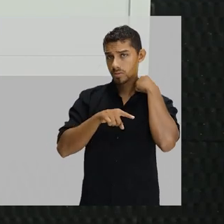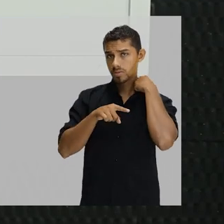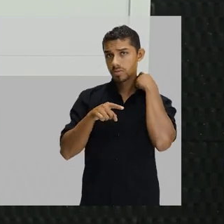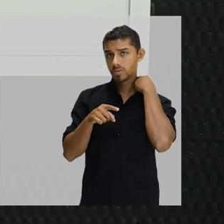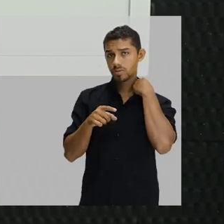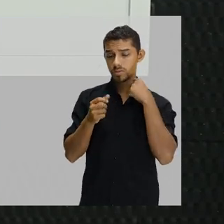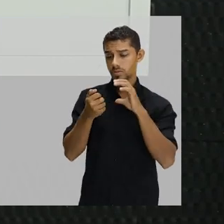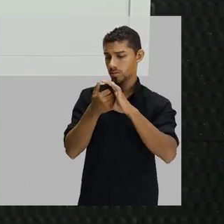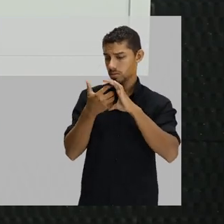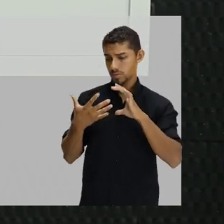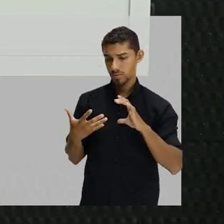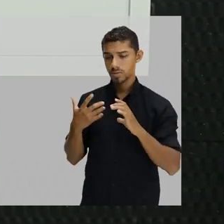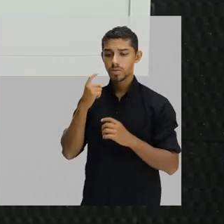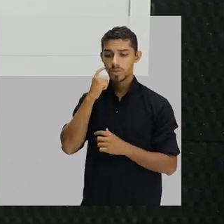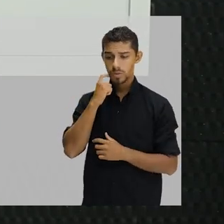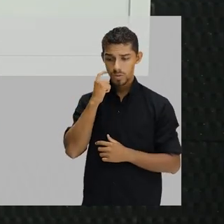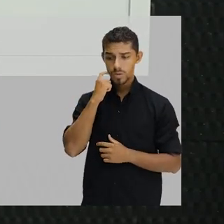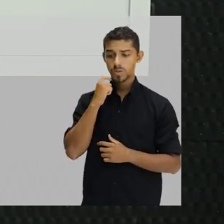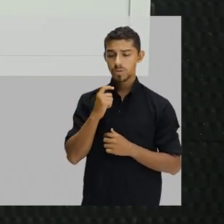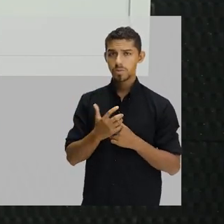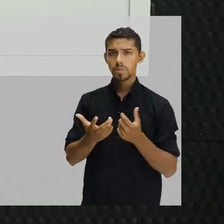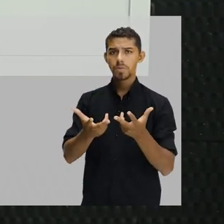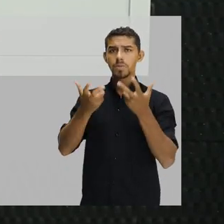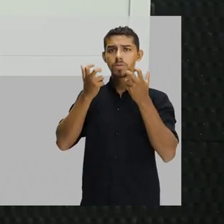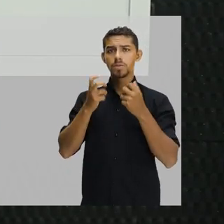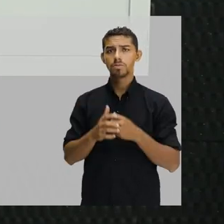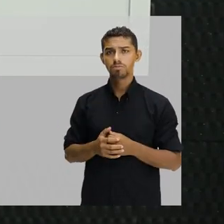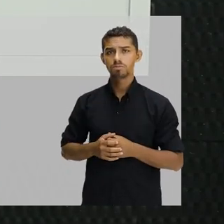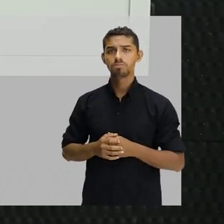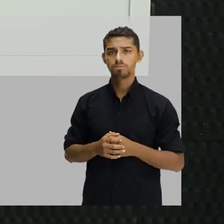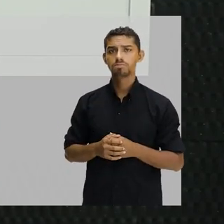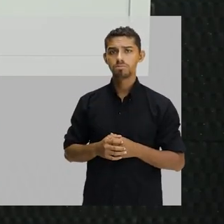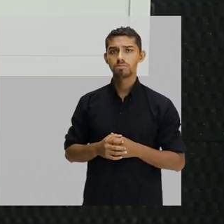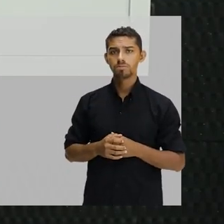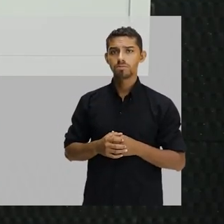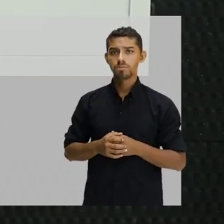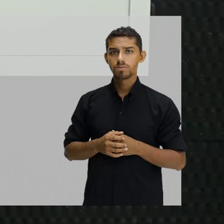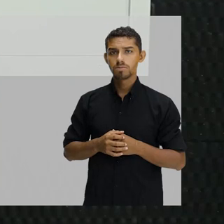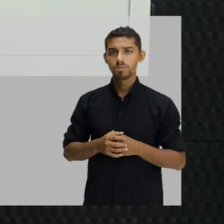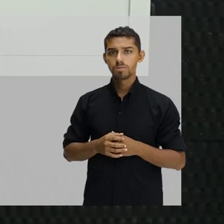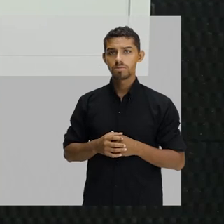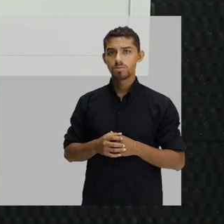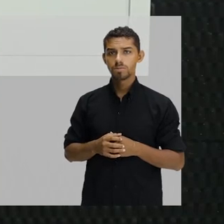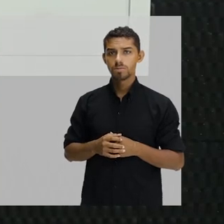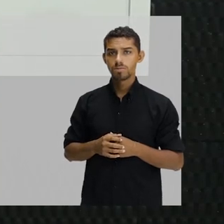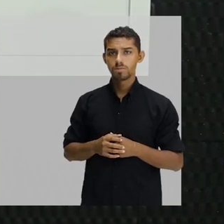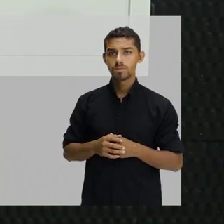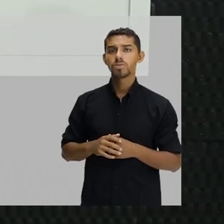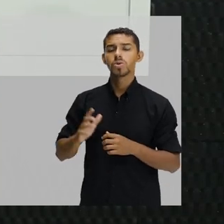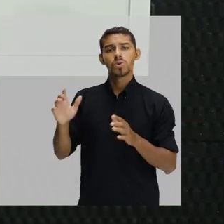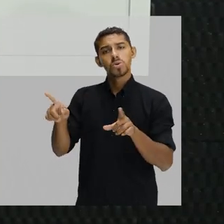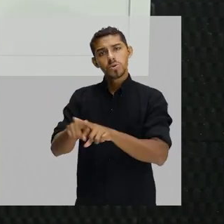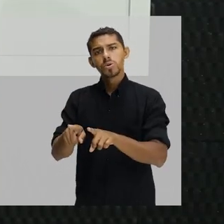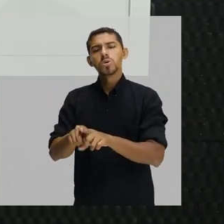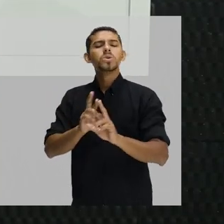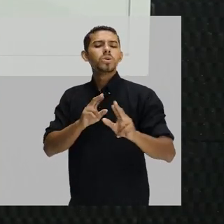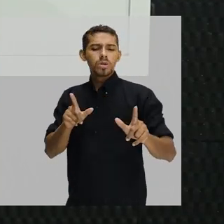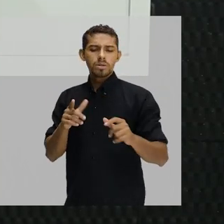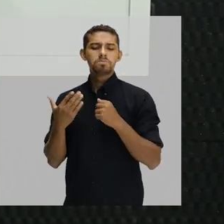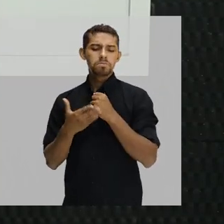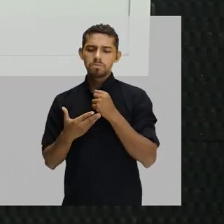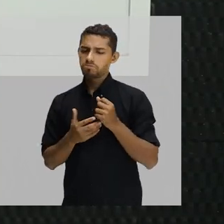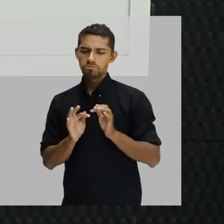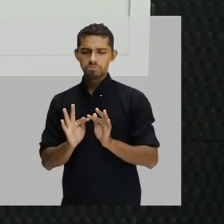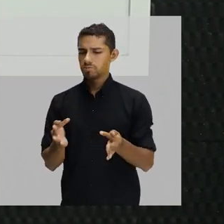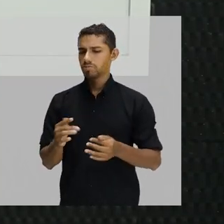desses elementos, você percebe que elas têm diferenciações básicas, né? Que são até simples de